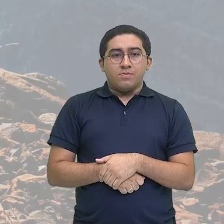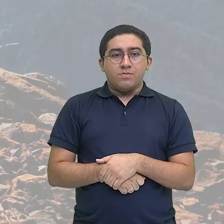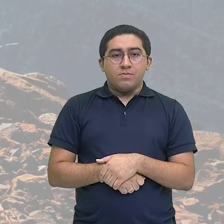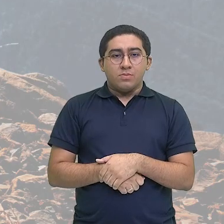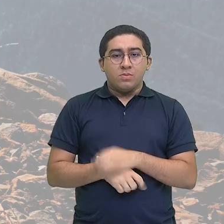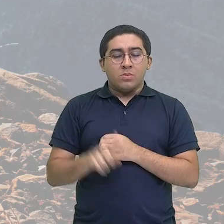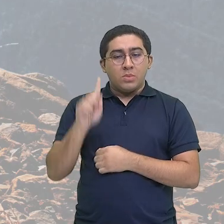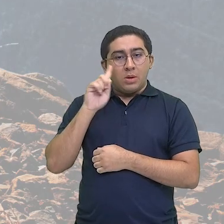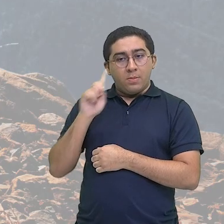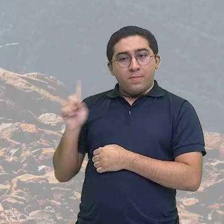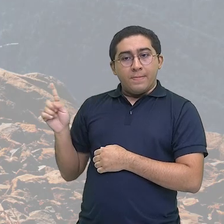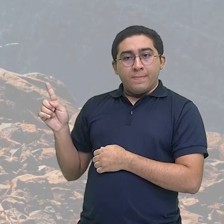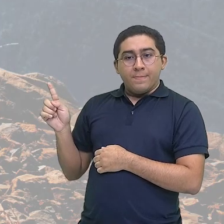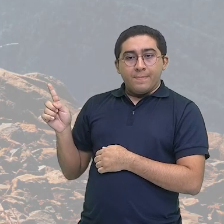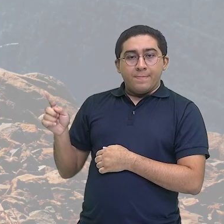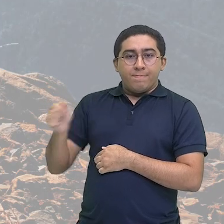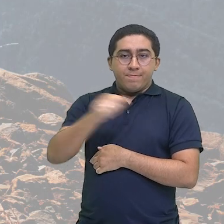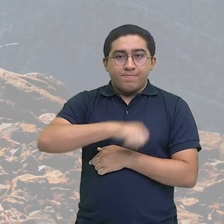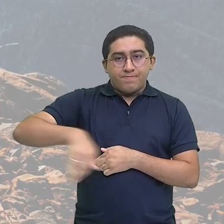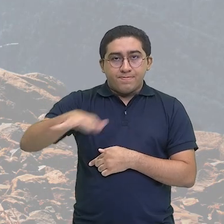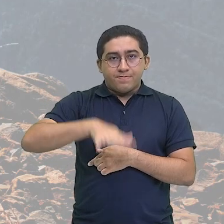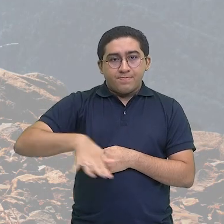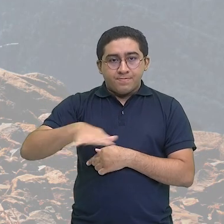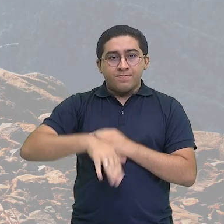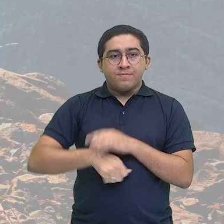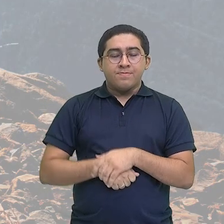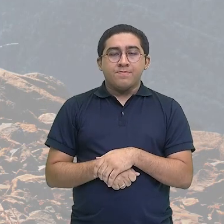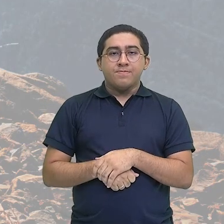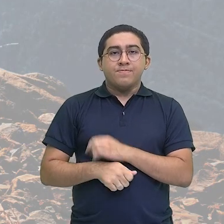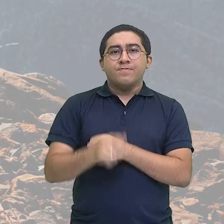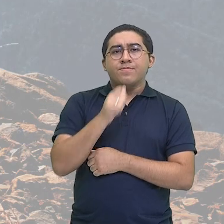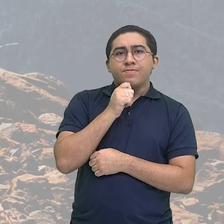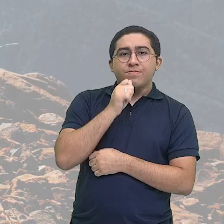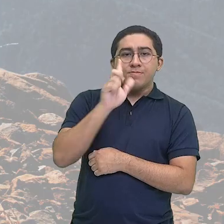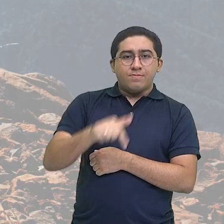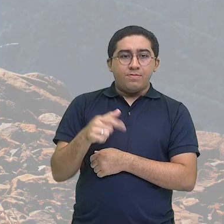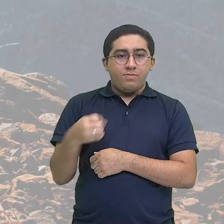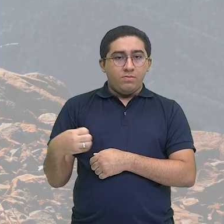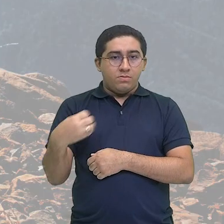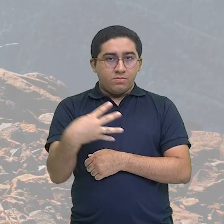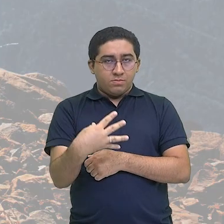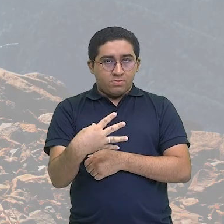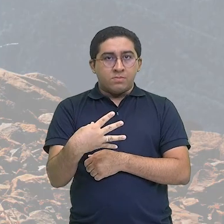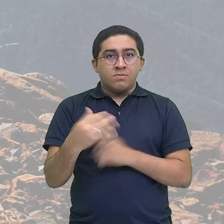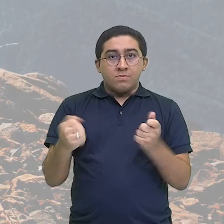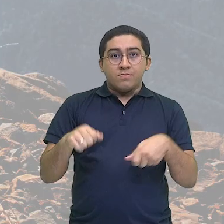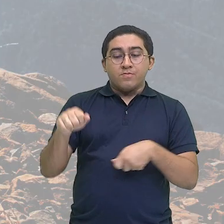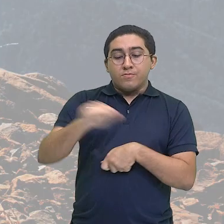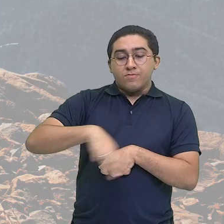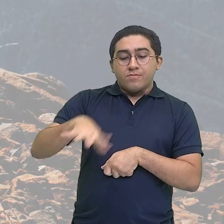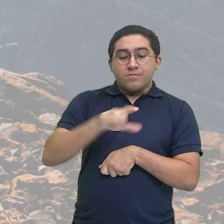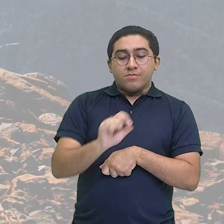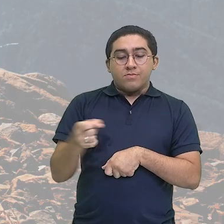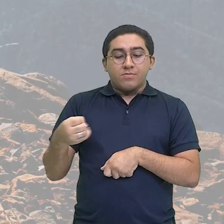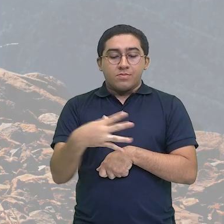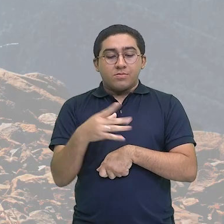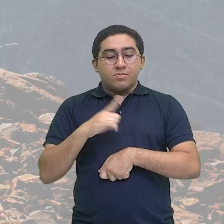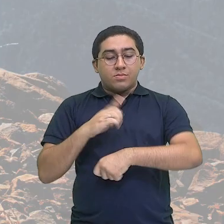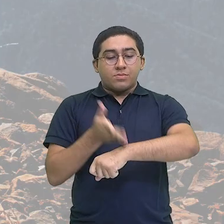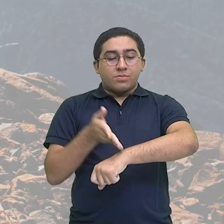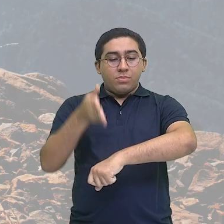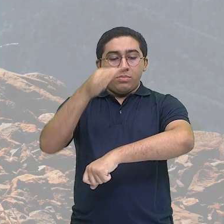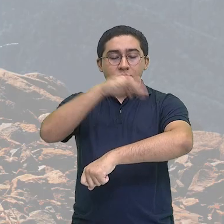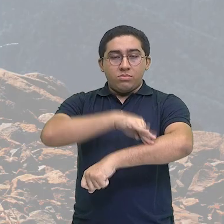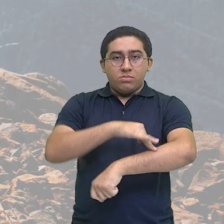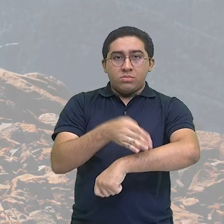Essa paisagem onde eu estou agora aqui, mesmo elas que são formações mais recentes, né, são uma área mais montanhosa,